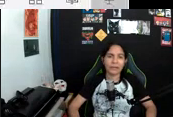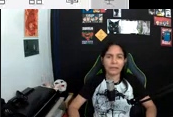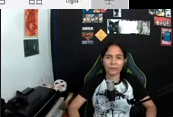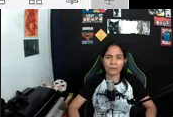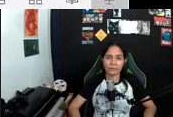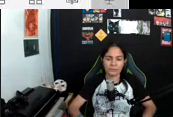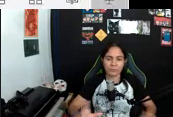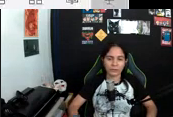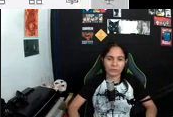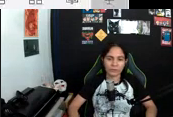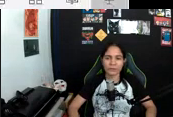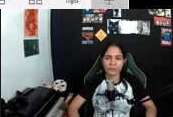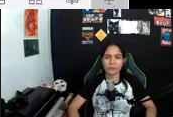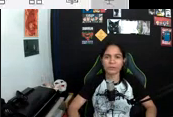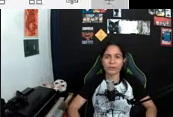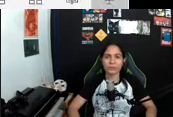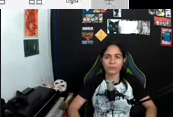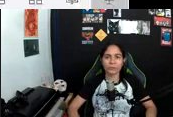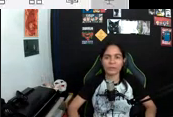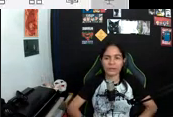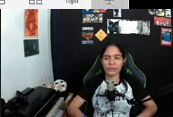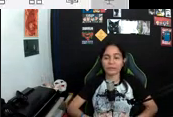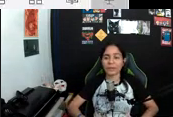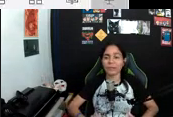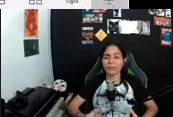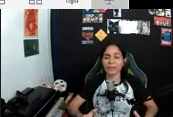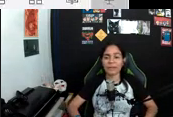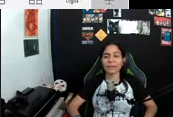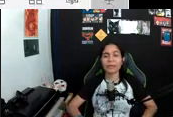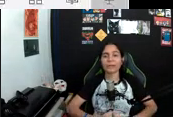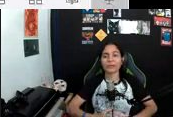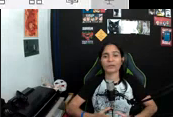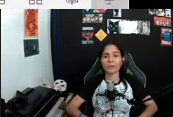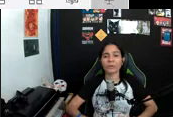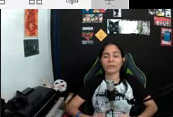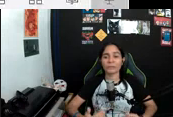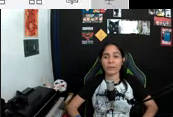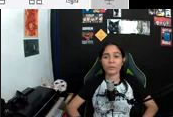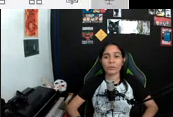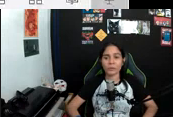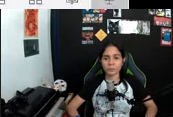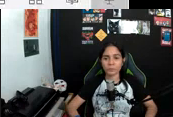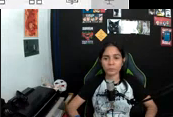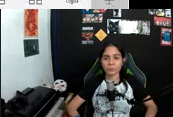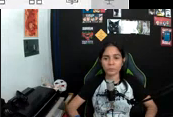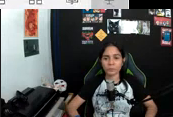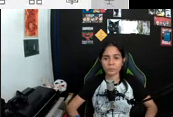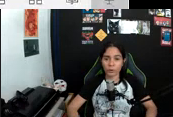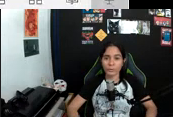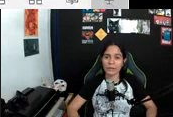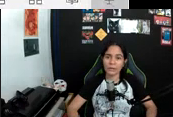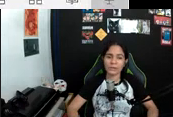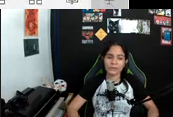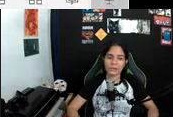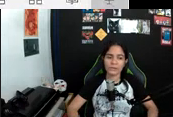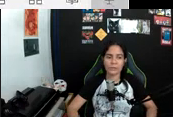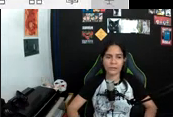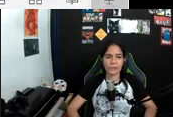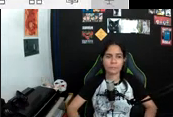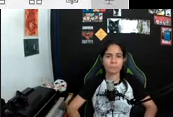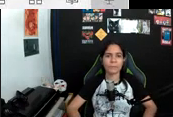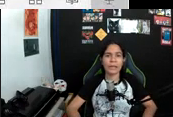isso aqui é um resumozinho assim dos direitos do paciente fundamentais. Vocês tenham conhecimento e, quando possíveis, informem que aquilo